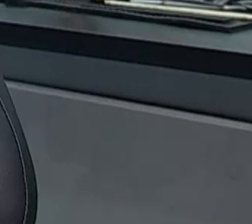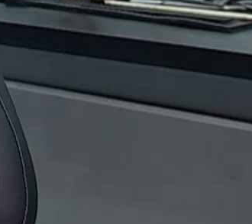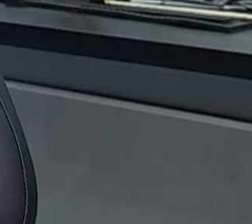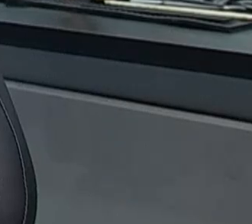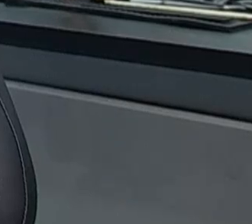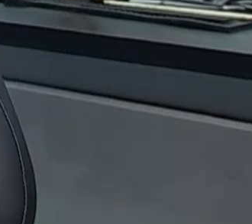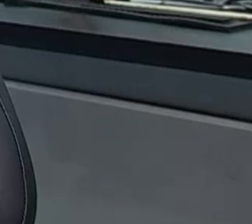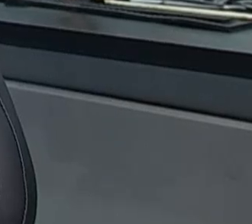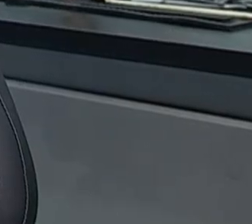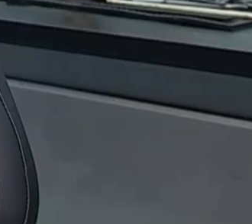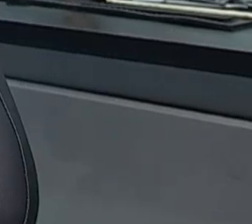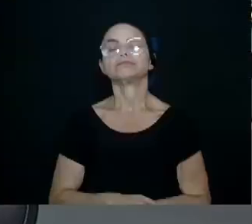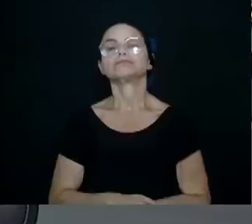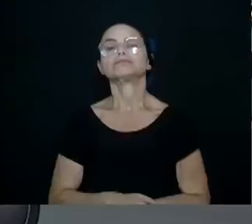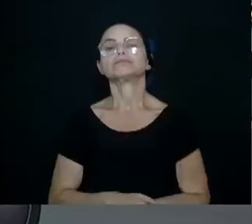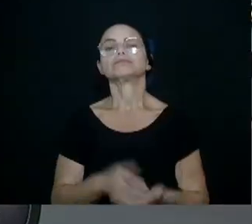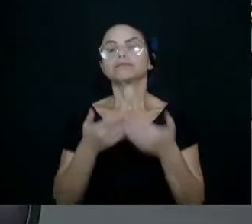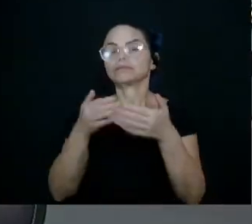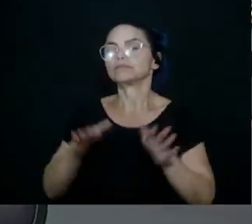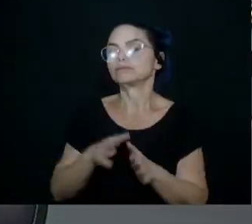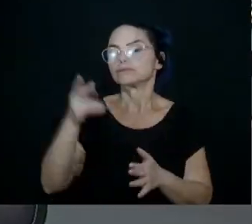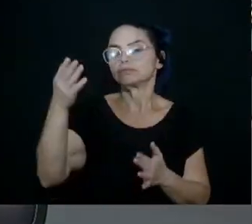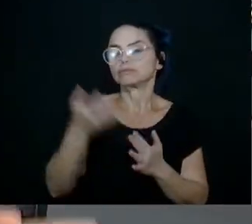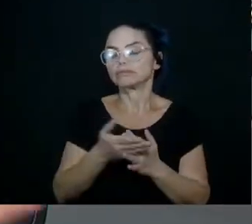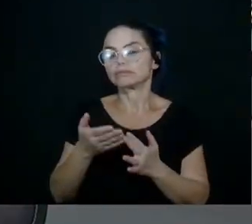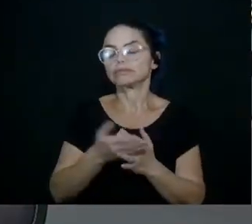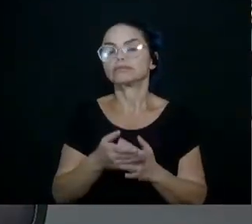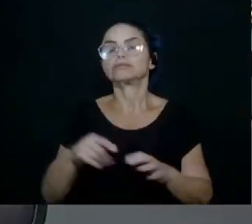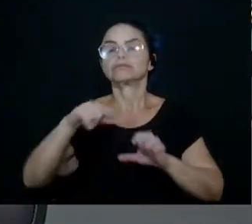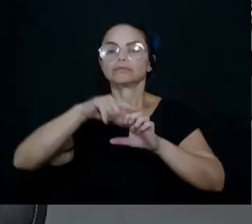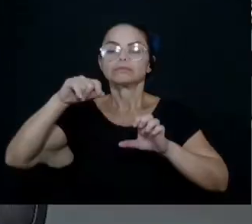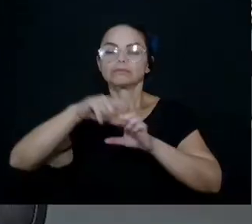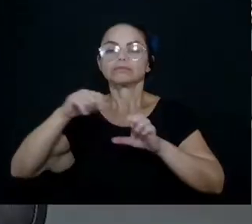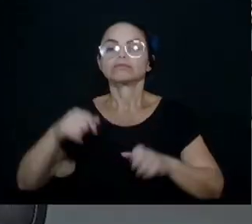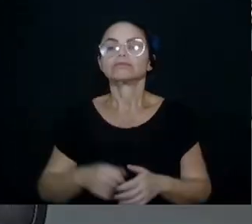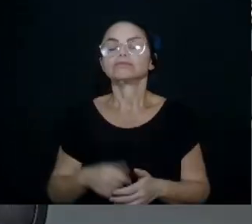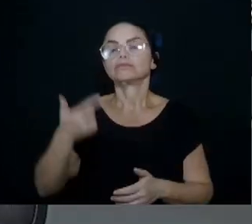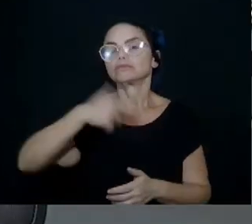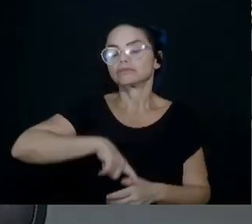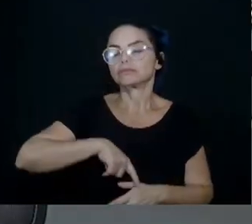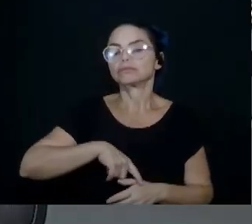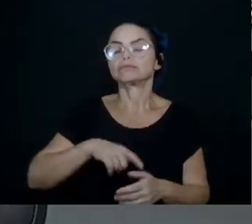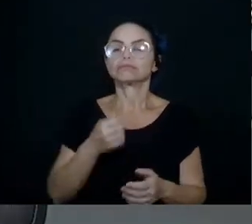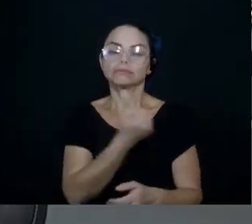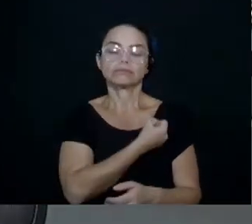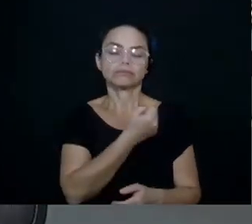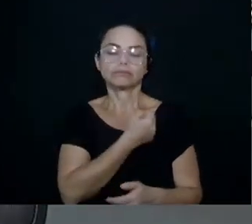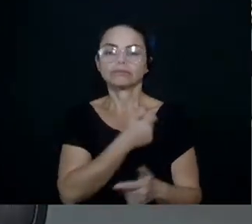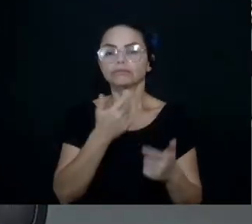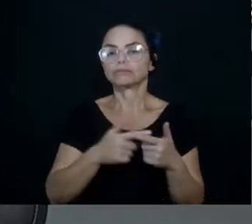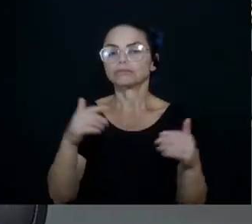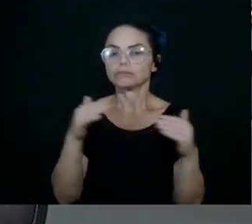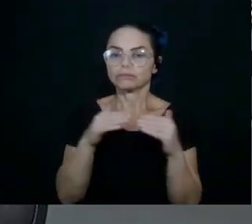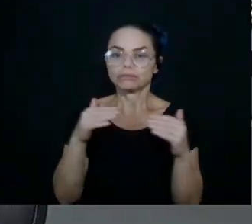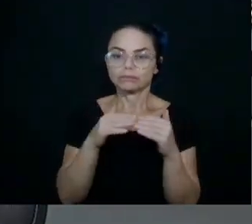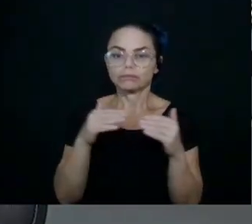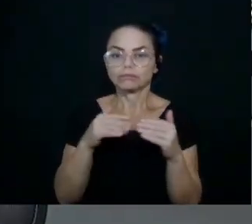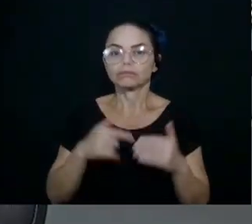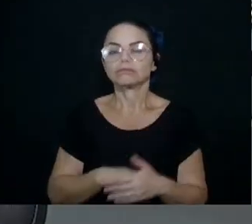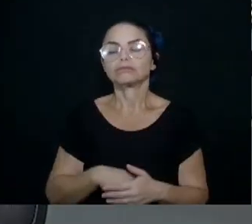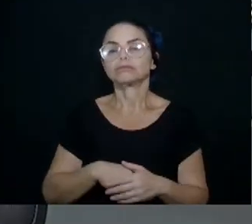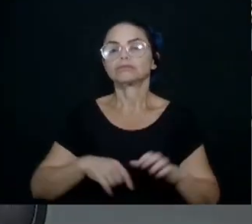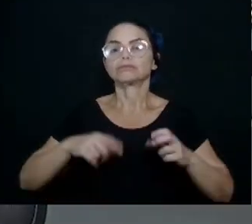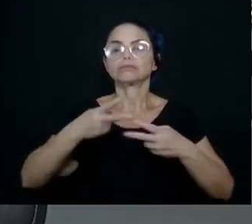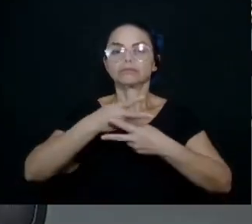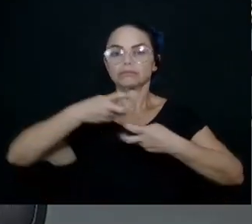E a gente abre esse segundo bloco do Ser Empreendedor falando de números, porque de acordo com o Sebrae e a